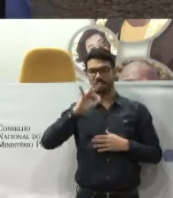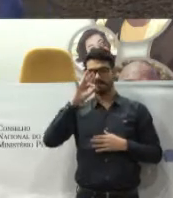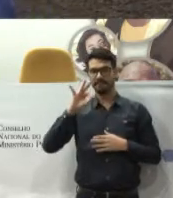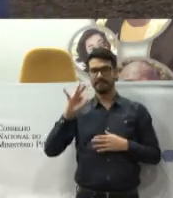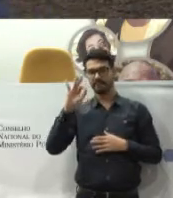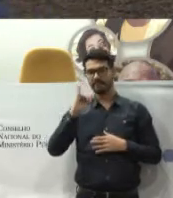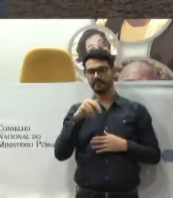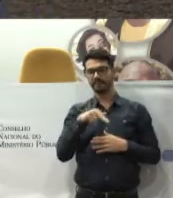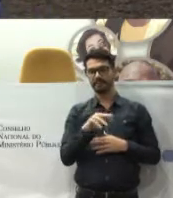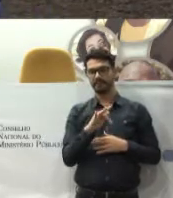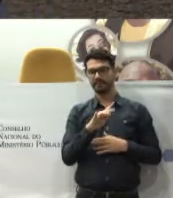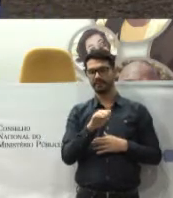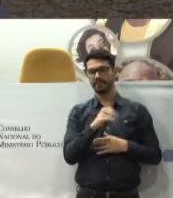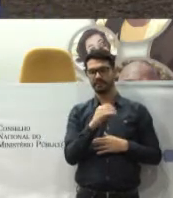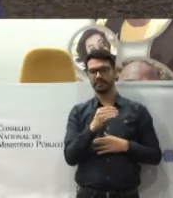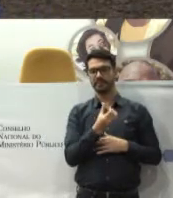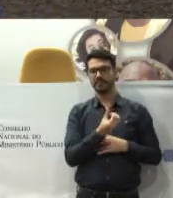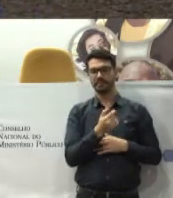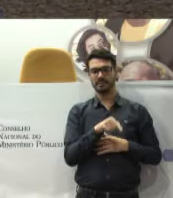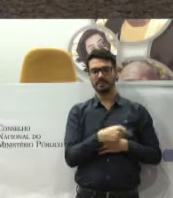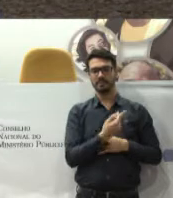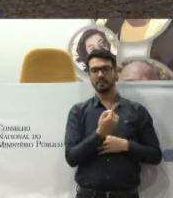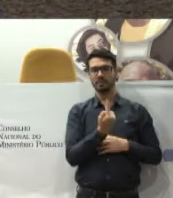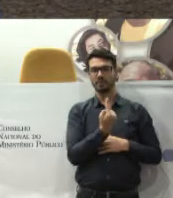em 2017 foi de